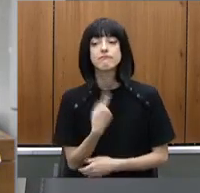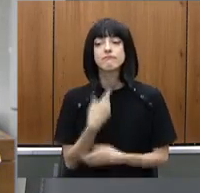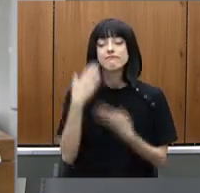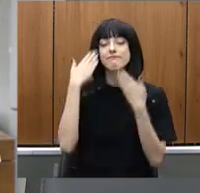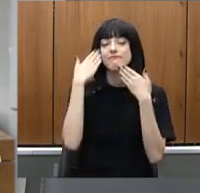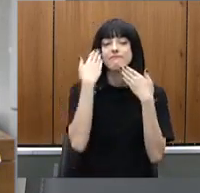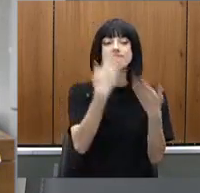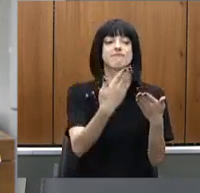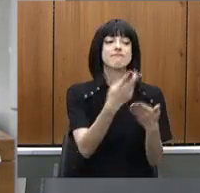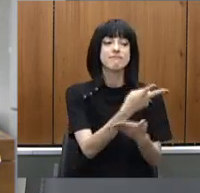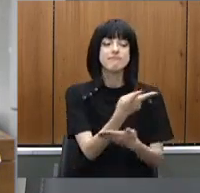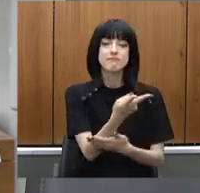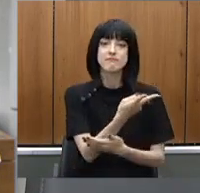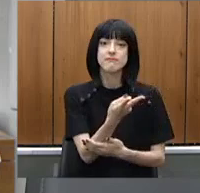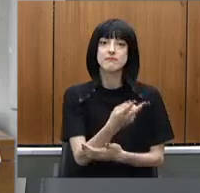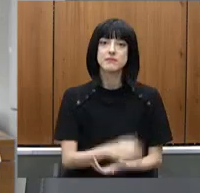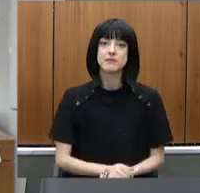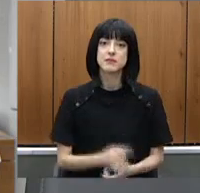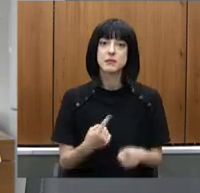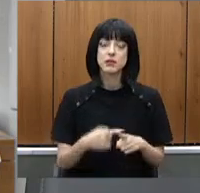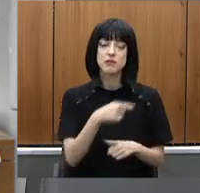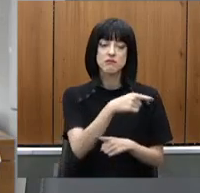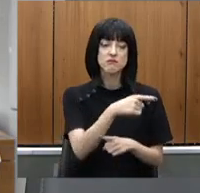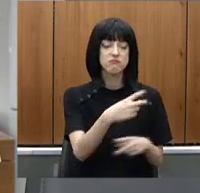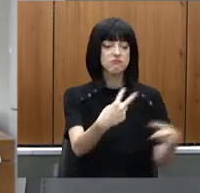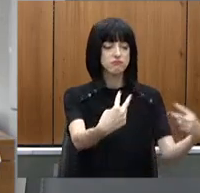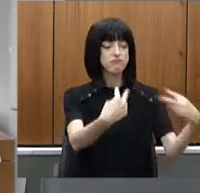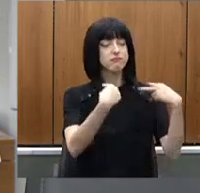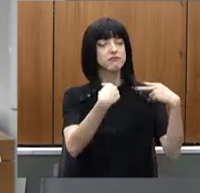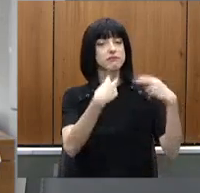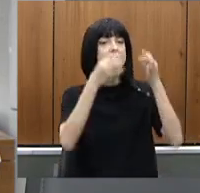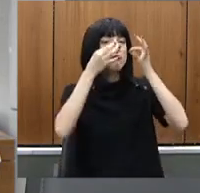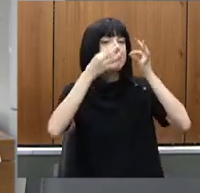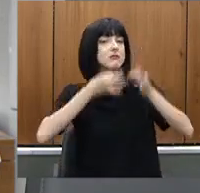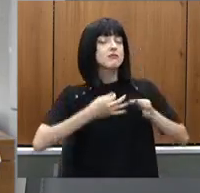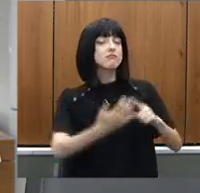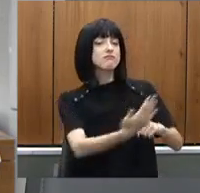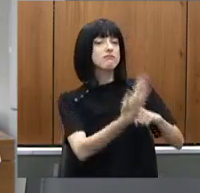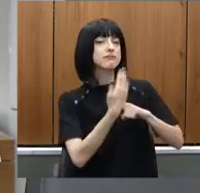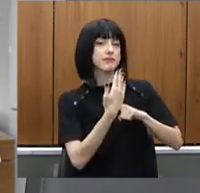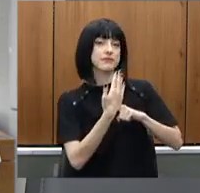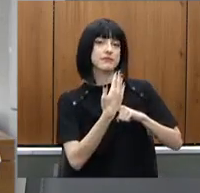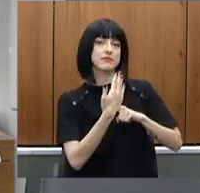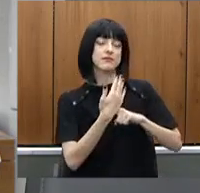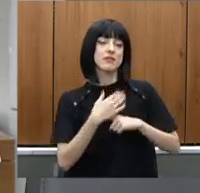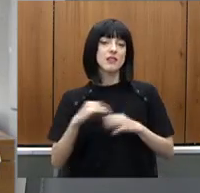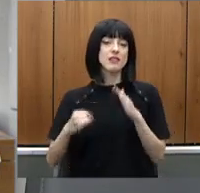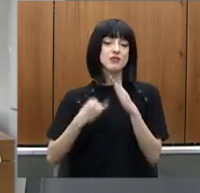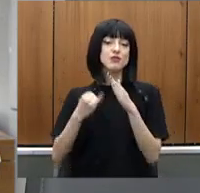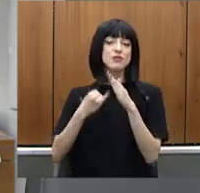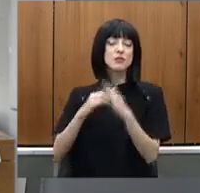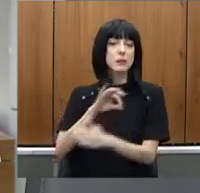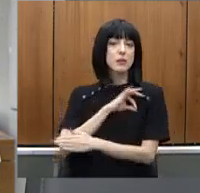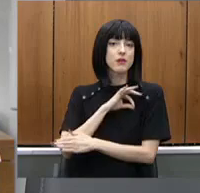senhores olha para a instituição e nos ajuda a ser melhor então é a nossa fala nosso agradecimento e